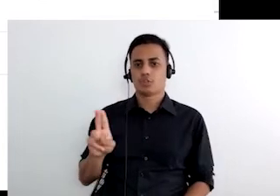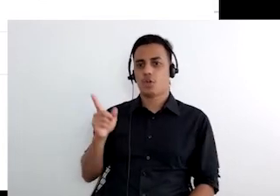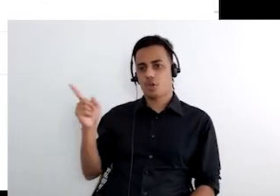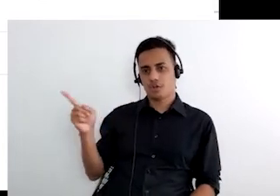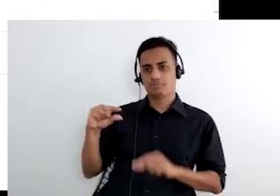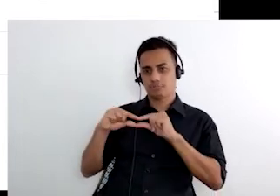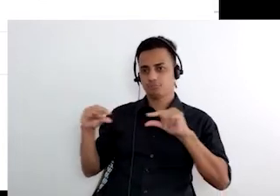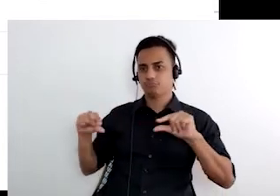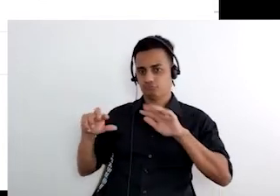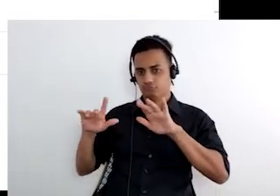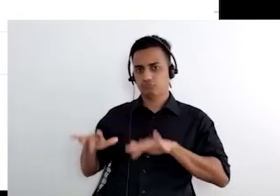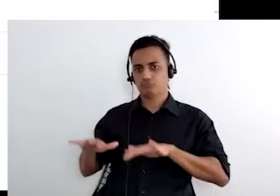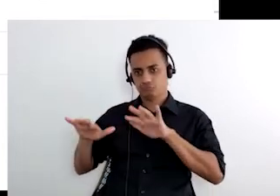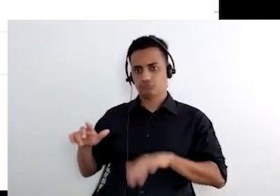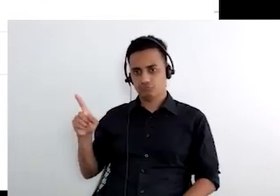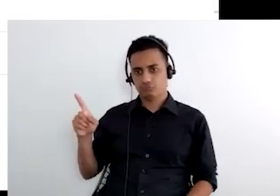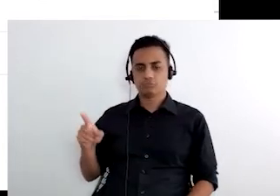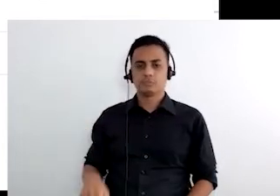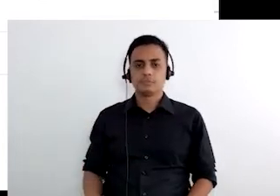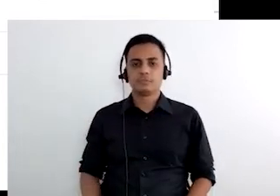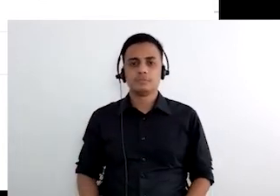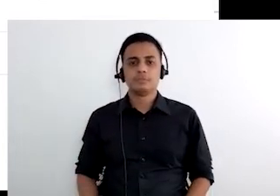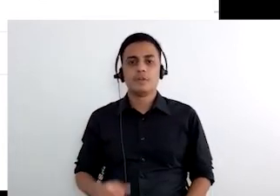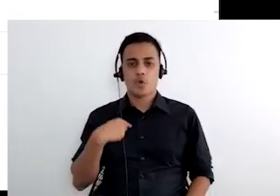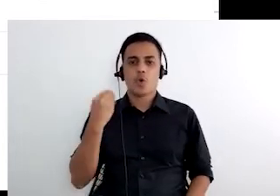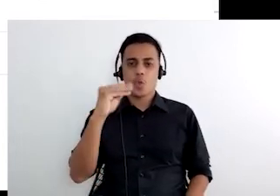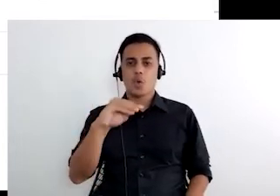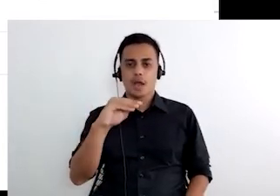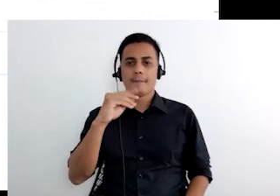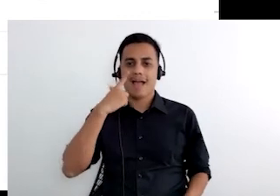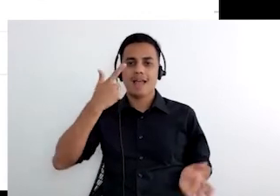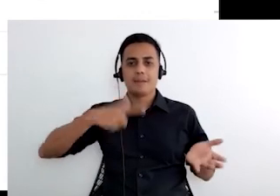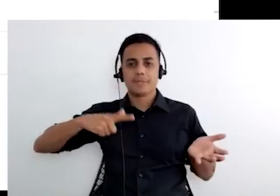hard, que eu vou colocar aqui só para ele repetir, tá, gente? Vou colocar um sleep